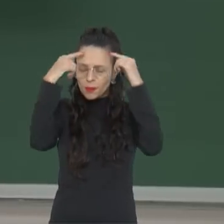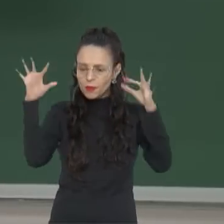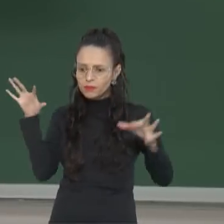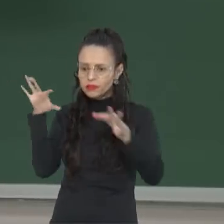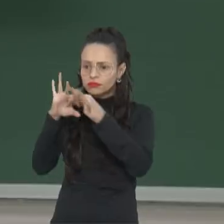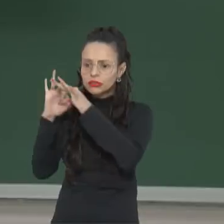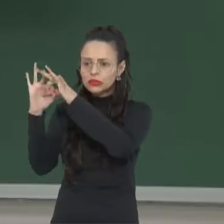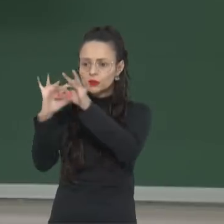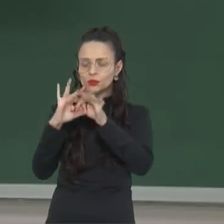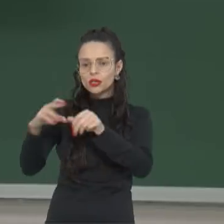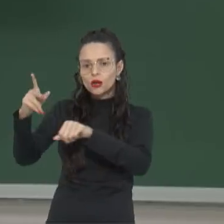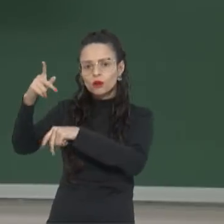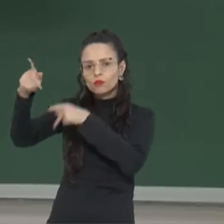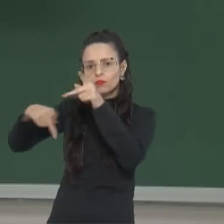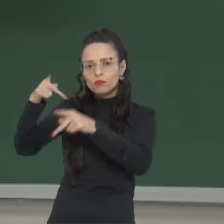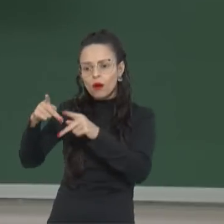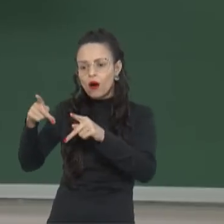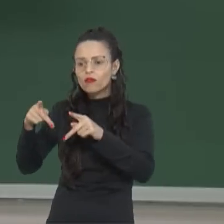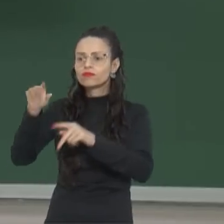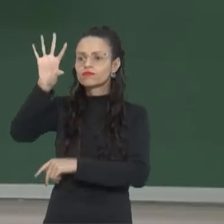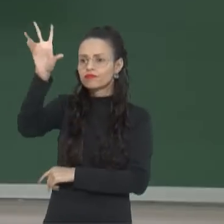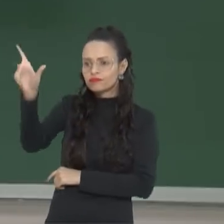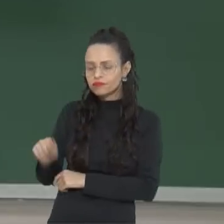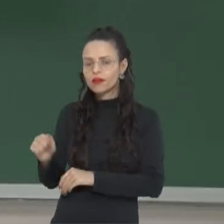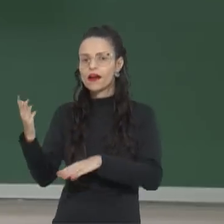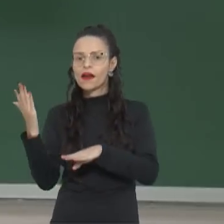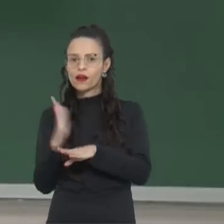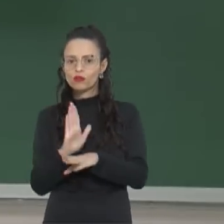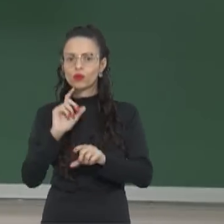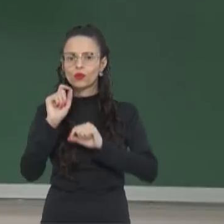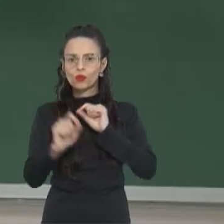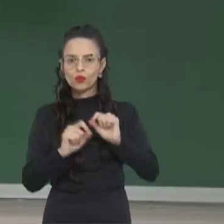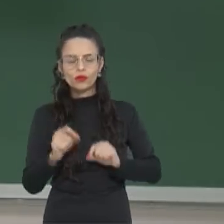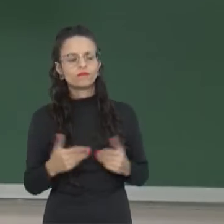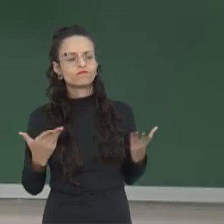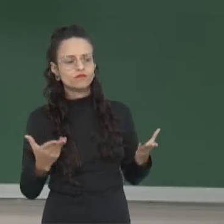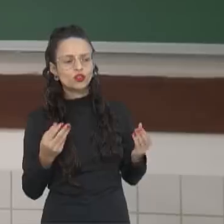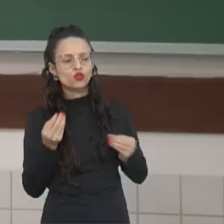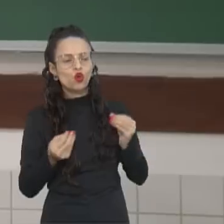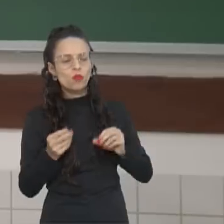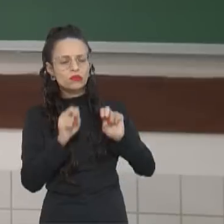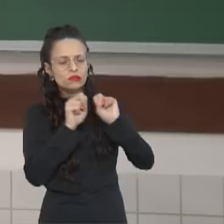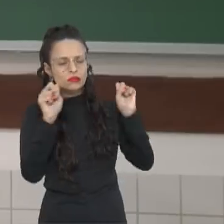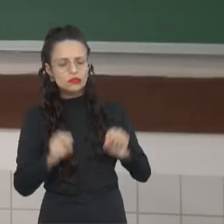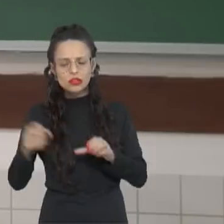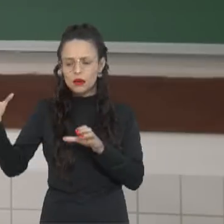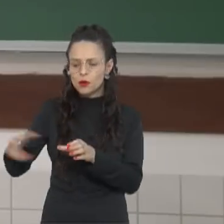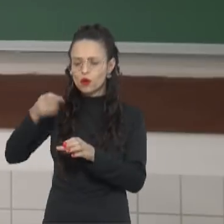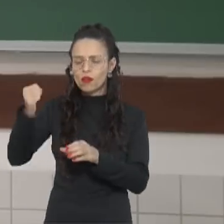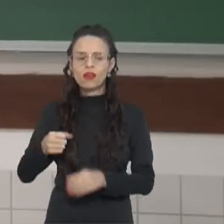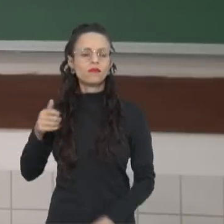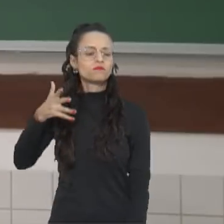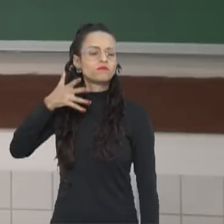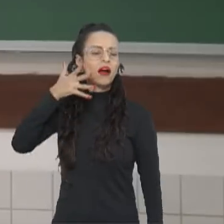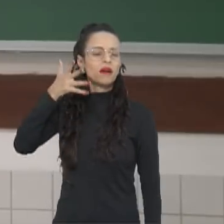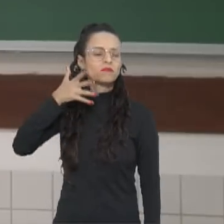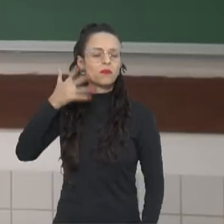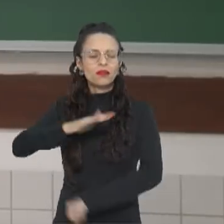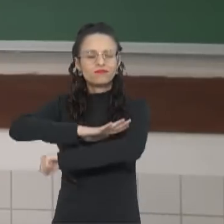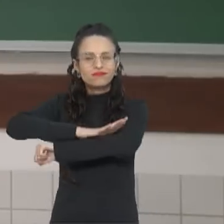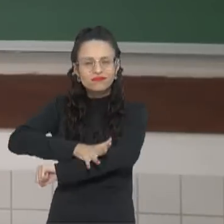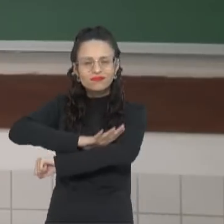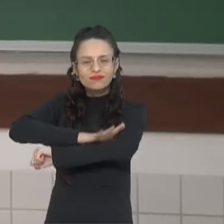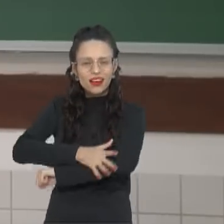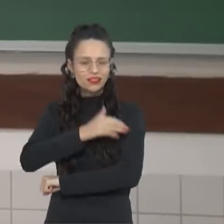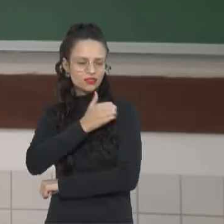povos africanos ajudaram a contestar o sistema colonial e o discurso racista. Então você tem a ideia